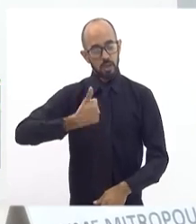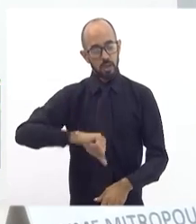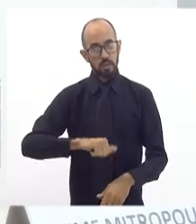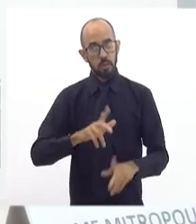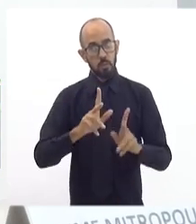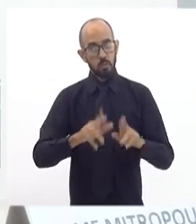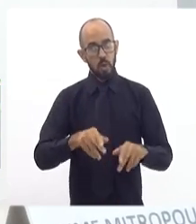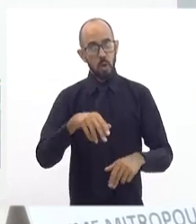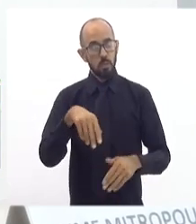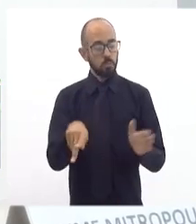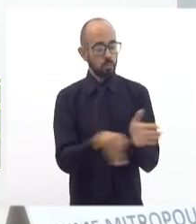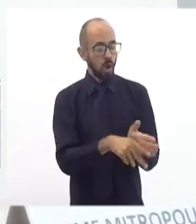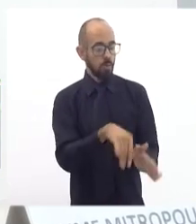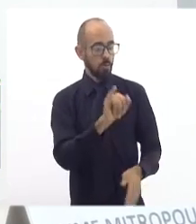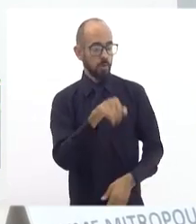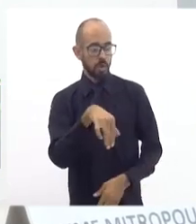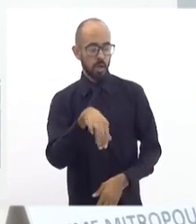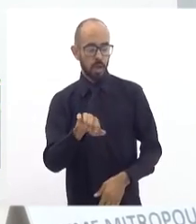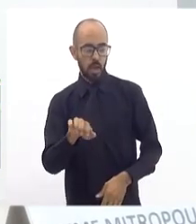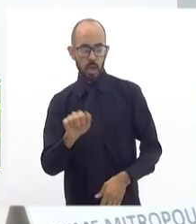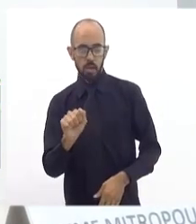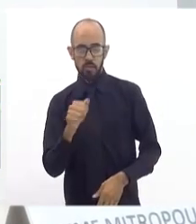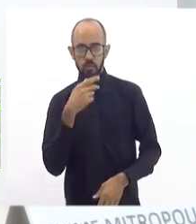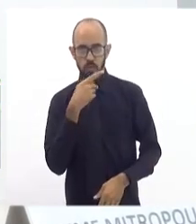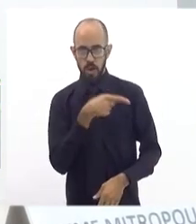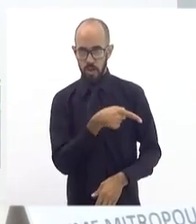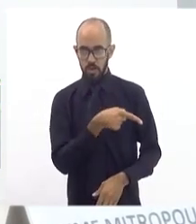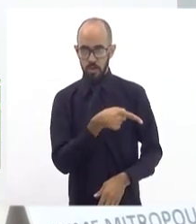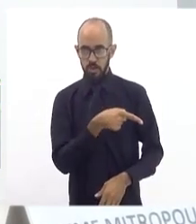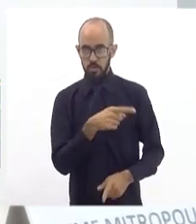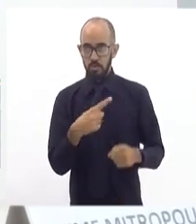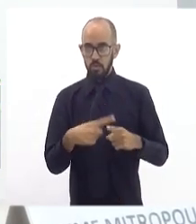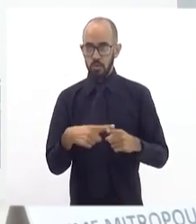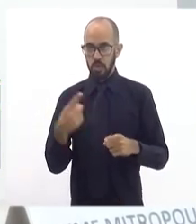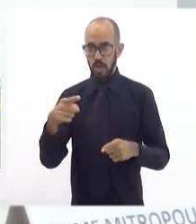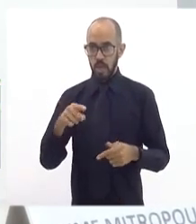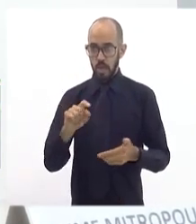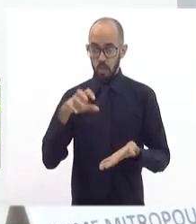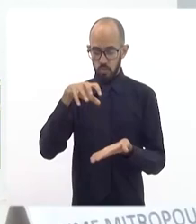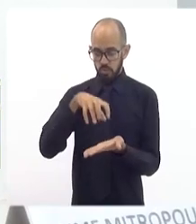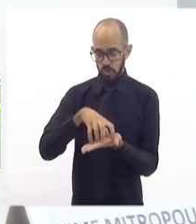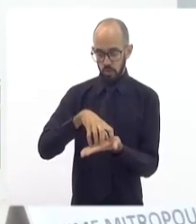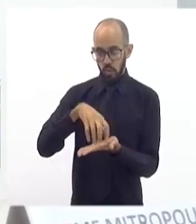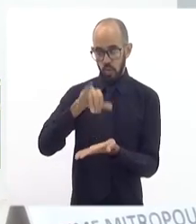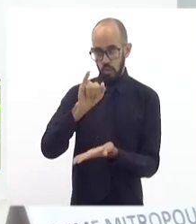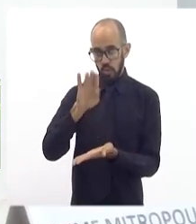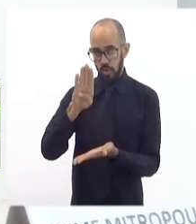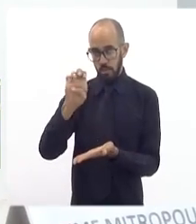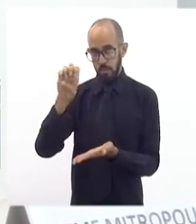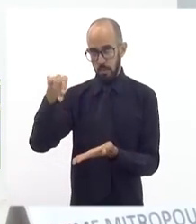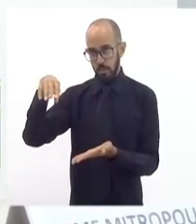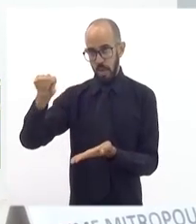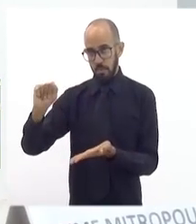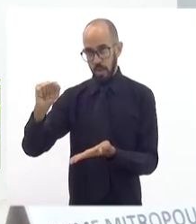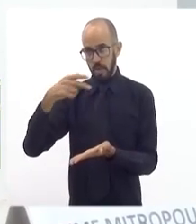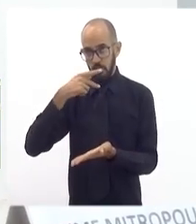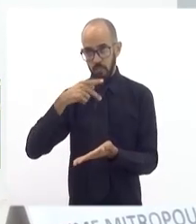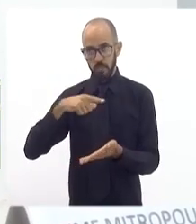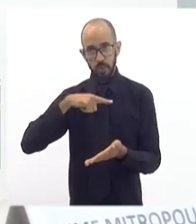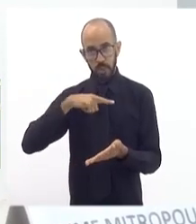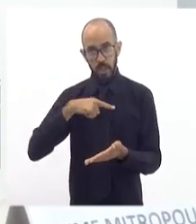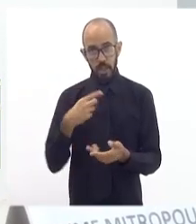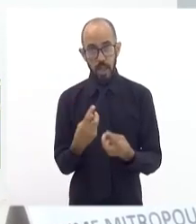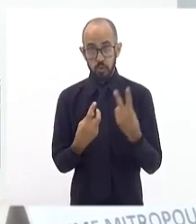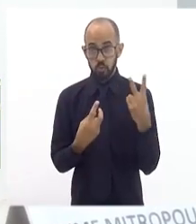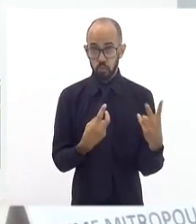vislumbrado pelo próprio ideia porque Inclusive a delegação feita pelo Ibama comporta as duas partes do empreendimento